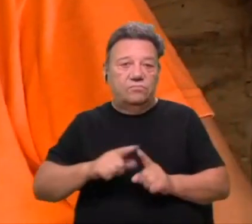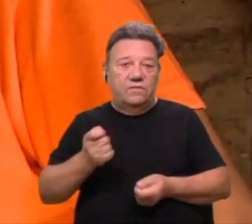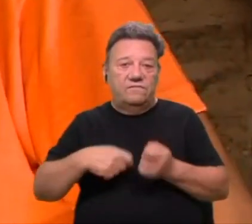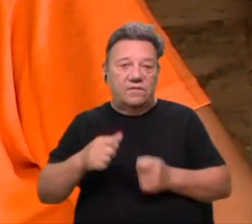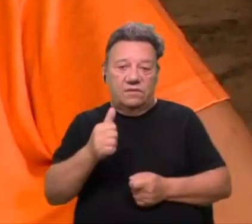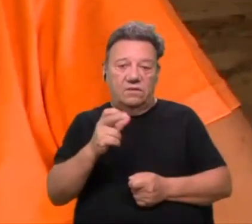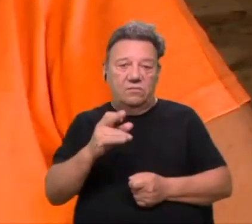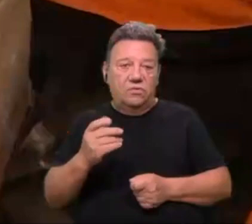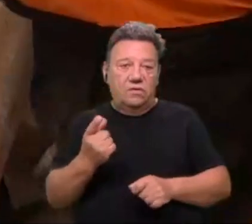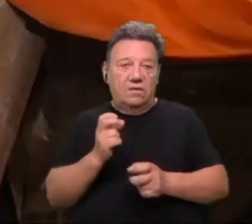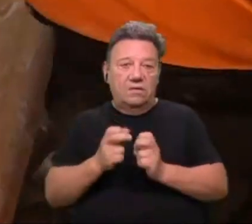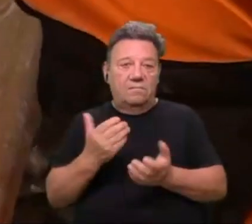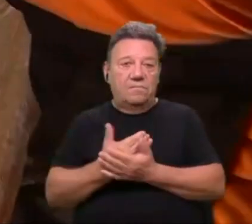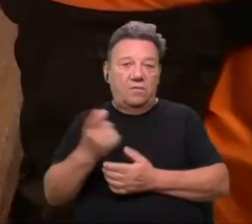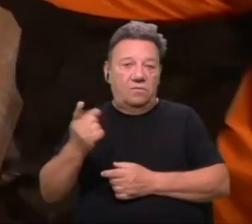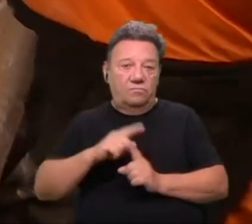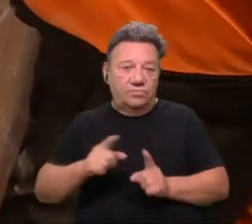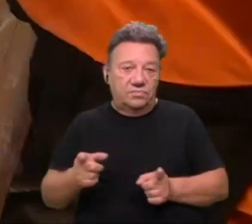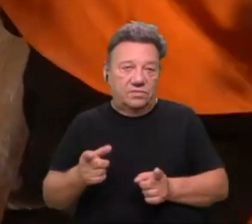nas padarias